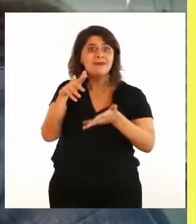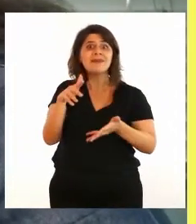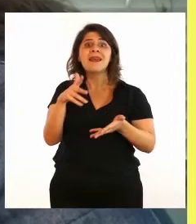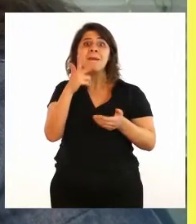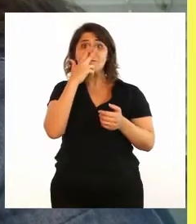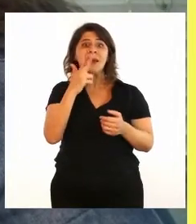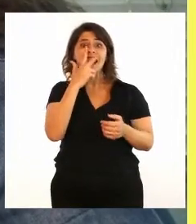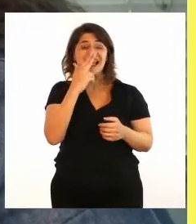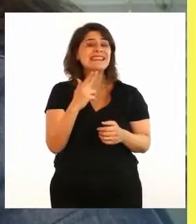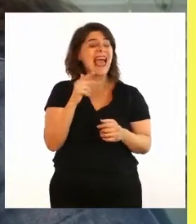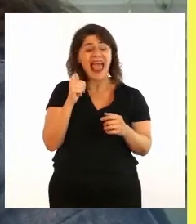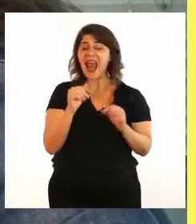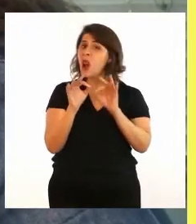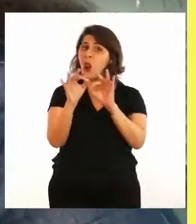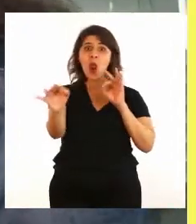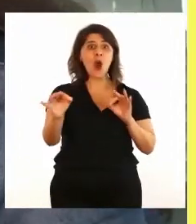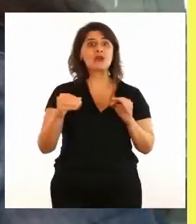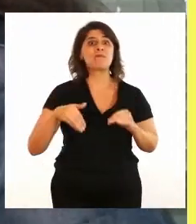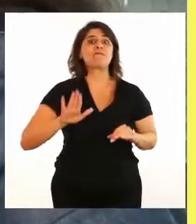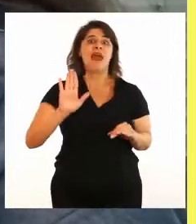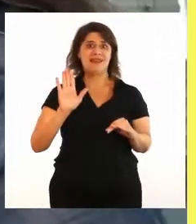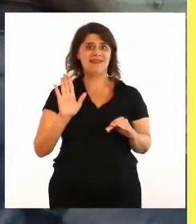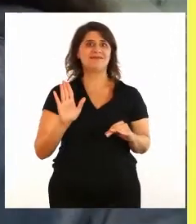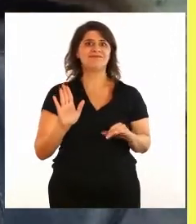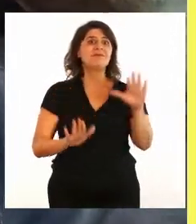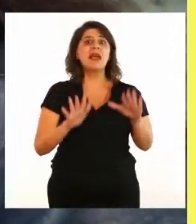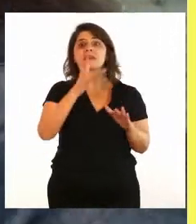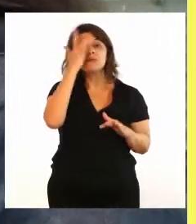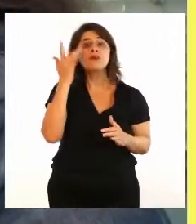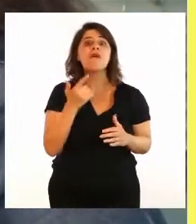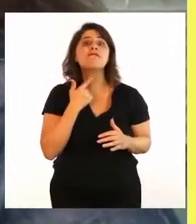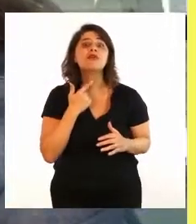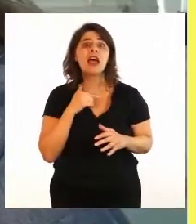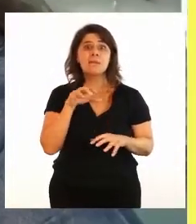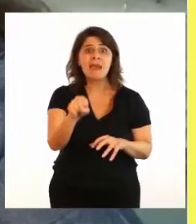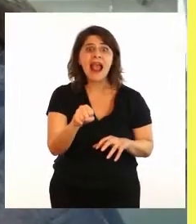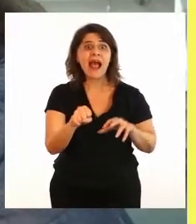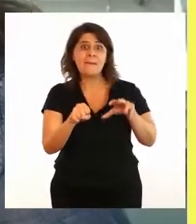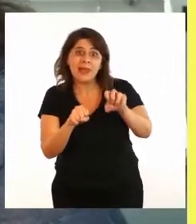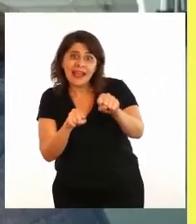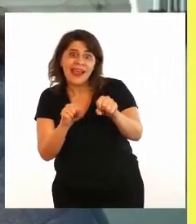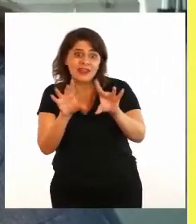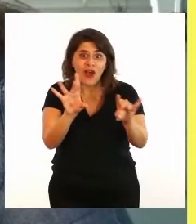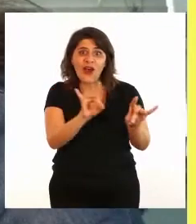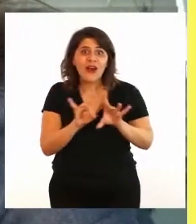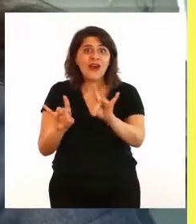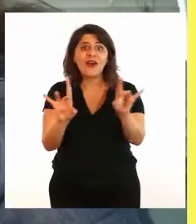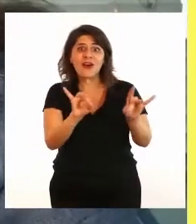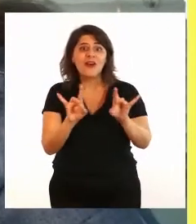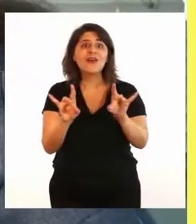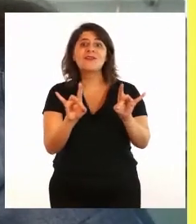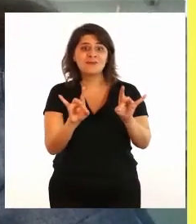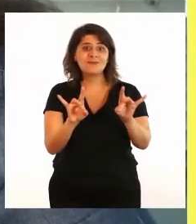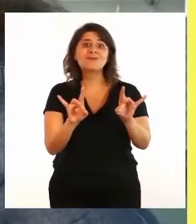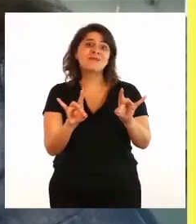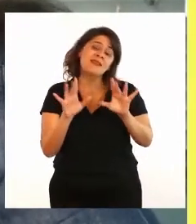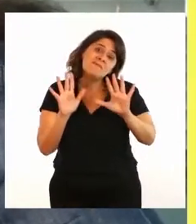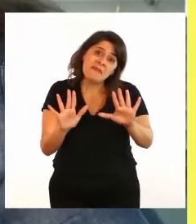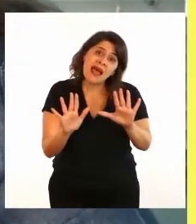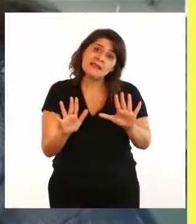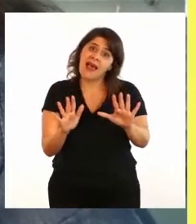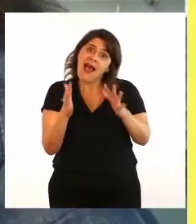longe. Sabe, às vezes as pessoas até resolvem pegar de novo, ah, deixa eu pegar de novo, deixa eu ver. Aí chama mais